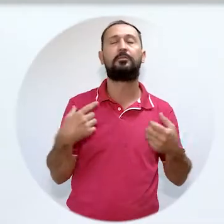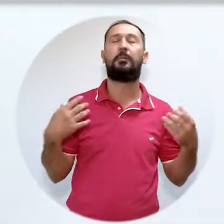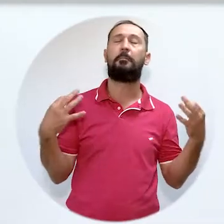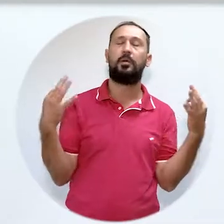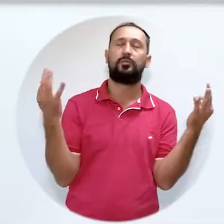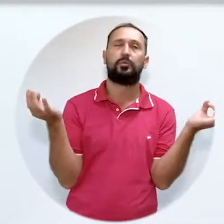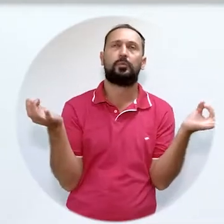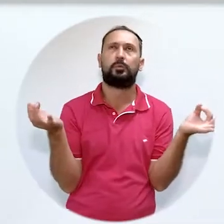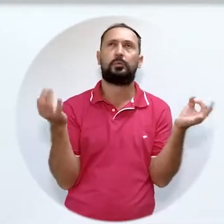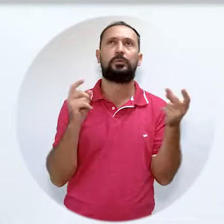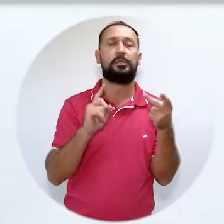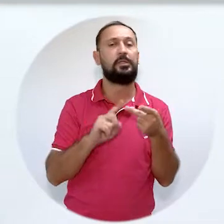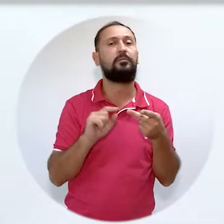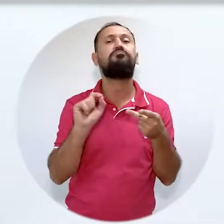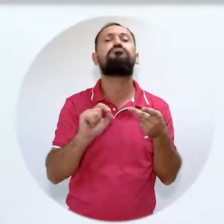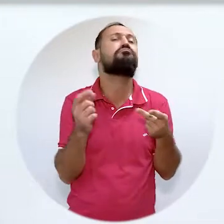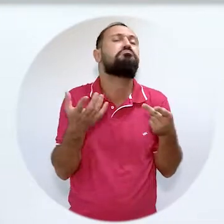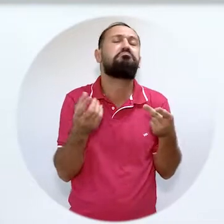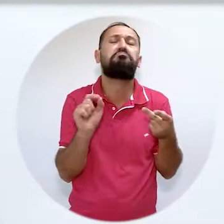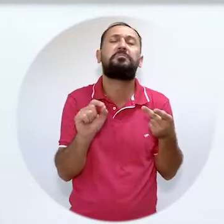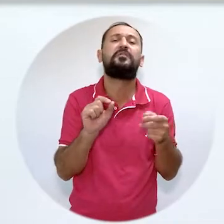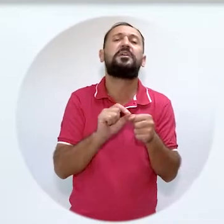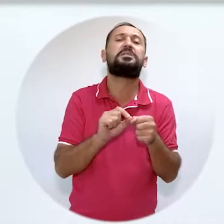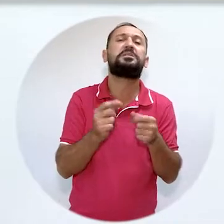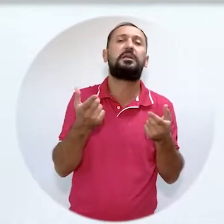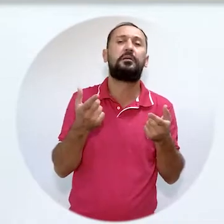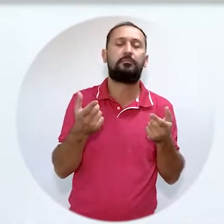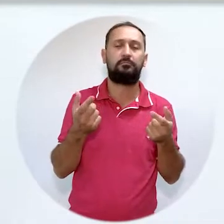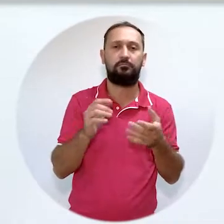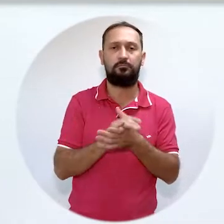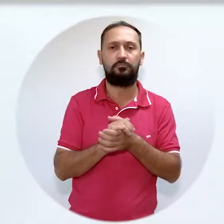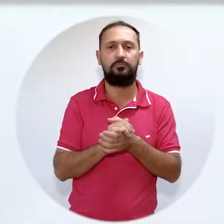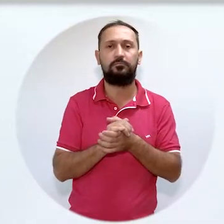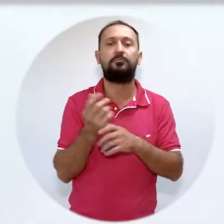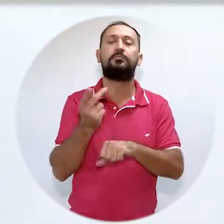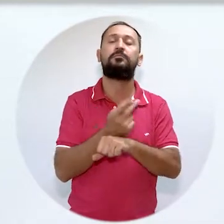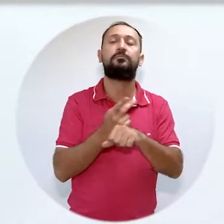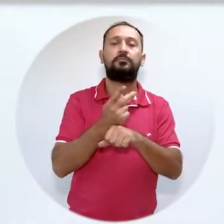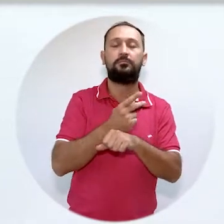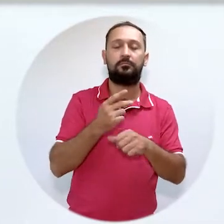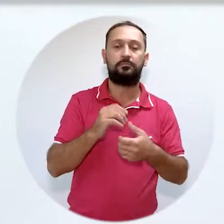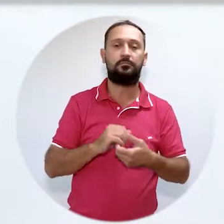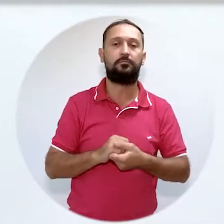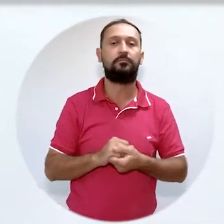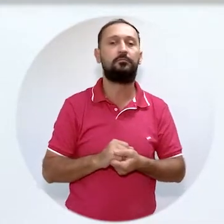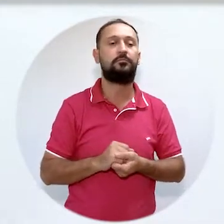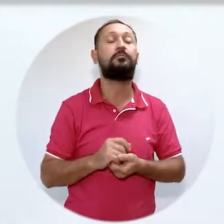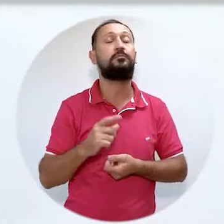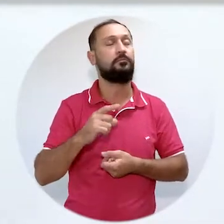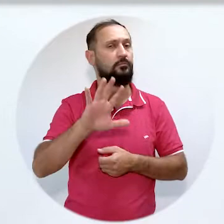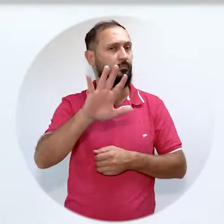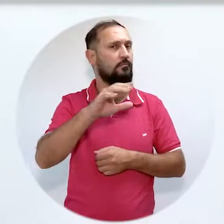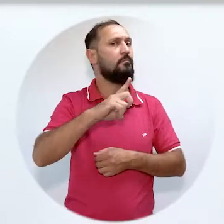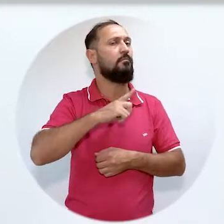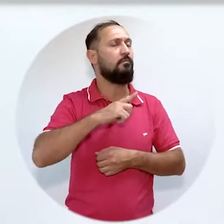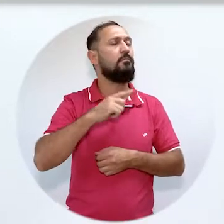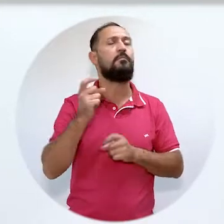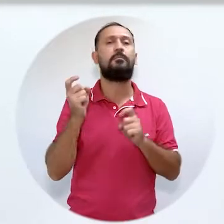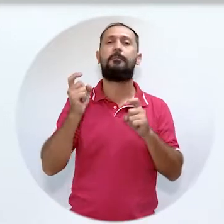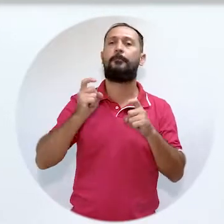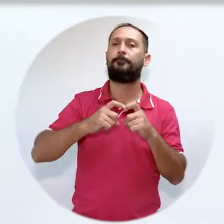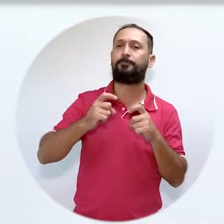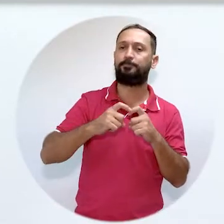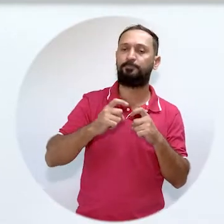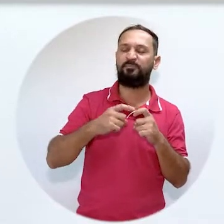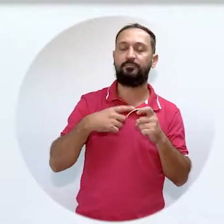Uma meditação, o que ela pode procurar de alternativa? Tudo bem, tem